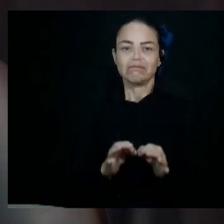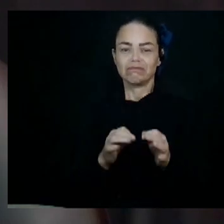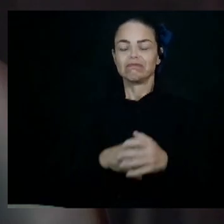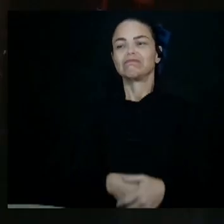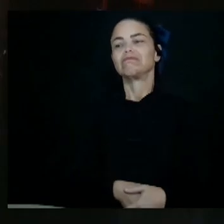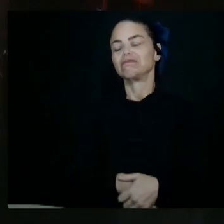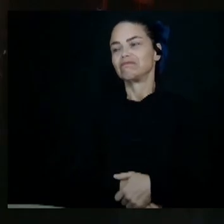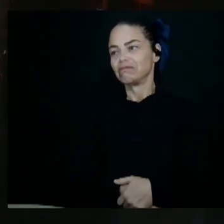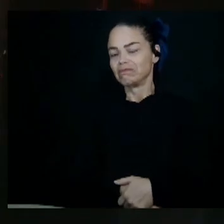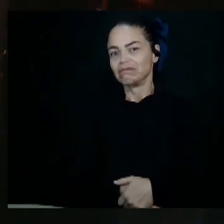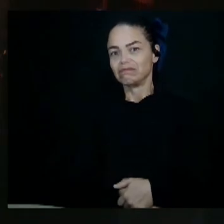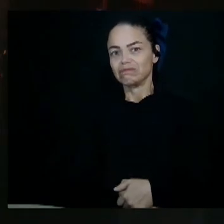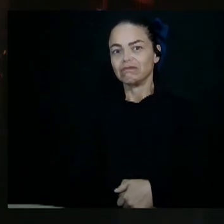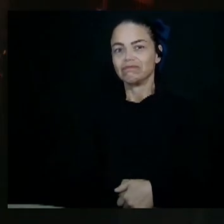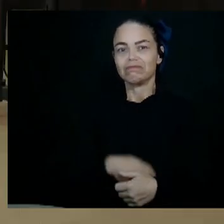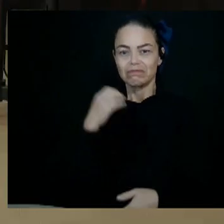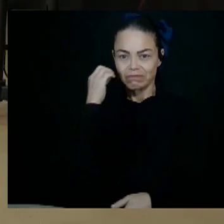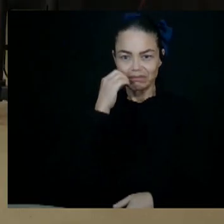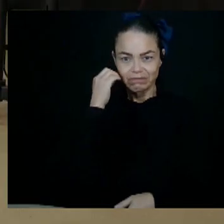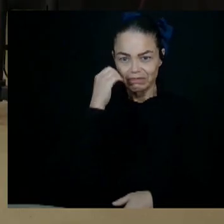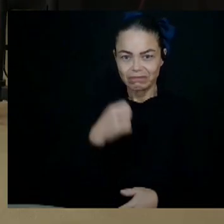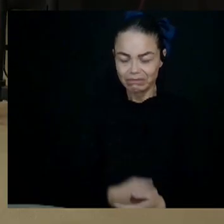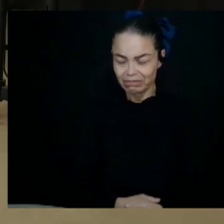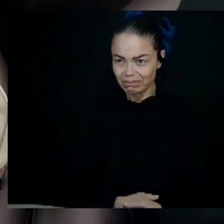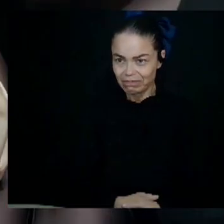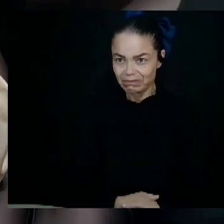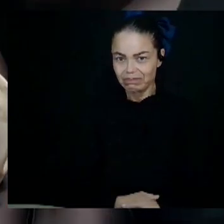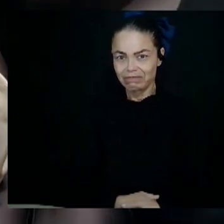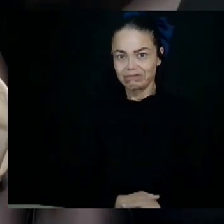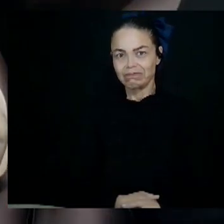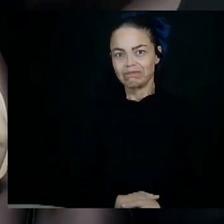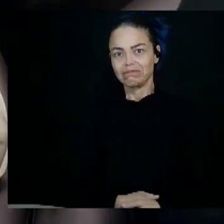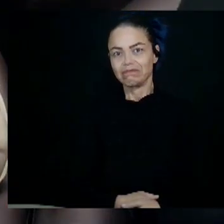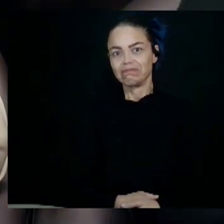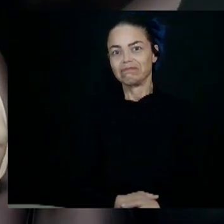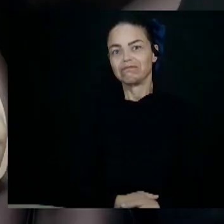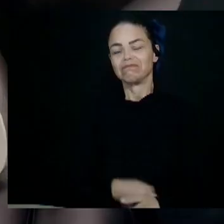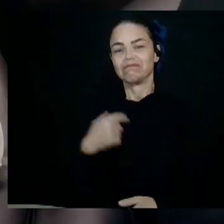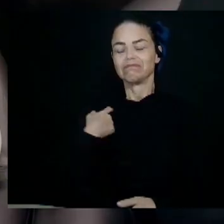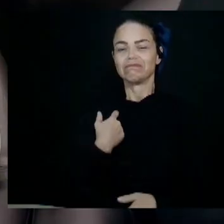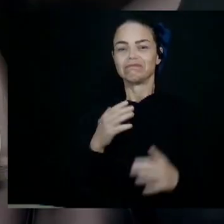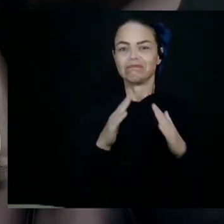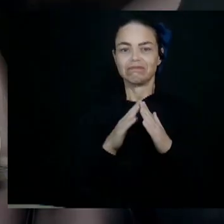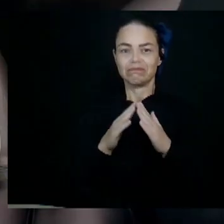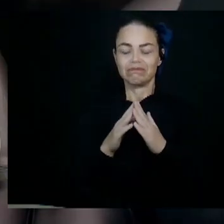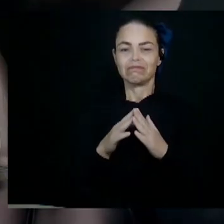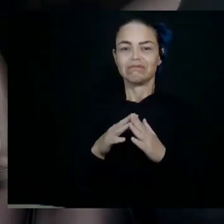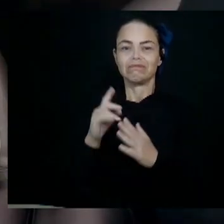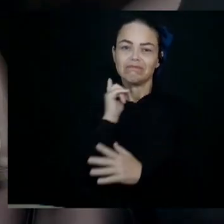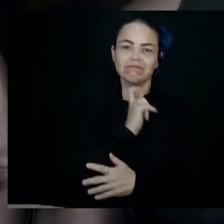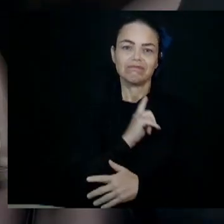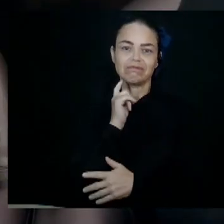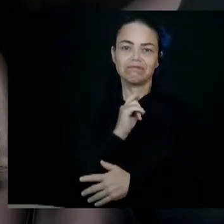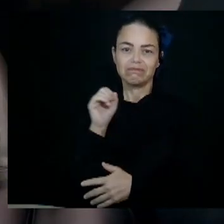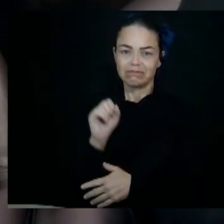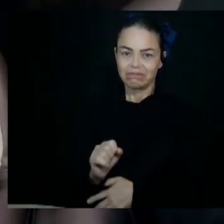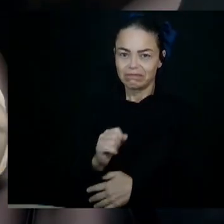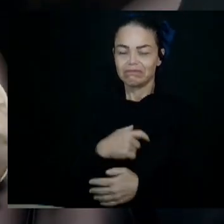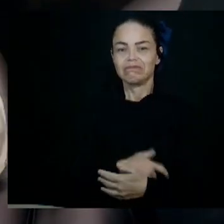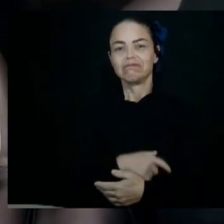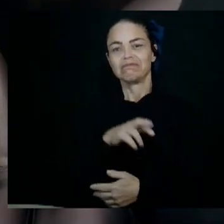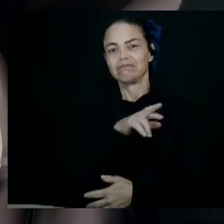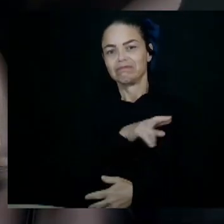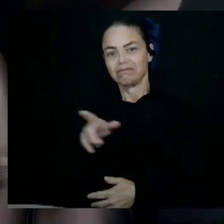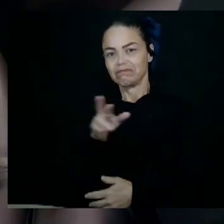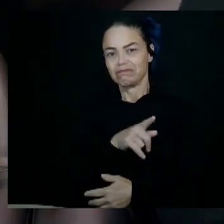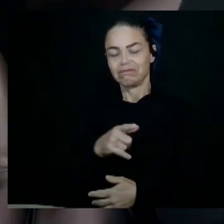bem. E a sua experiência, Pri? Como é que foi? Eu acho legal mencionar que eu estou morando no sul de Minas. Eu acredito que exista uma diferença na nossa